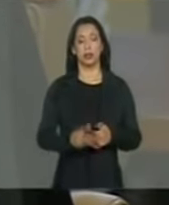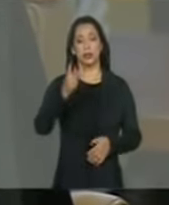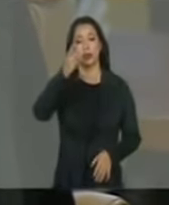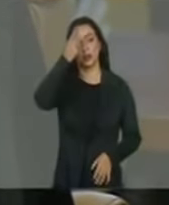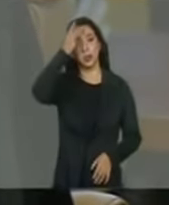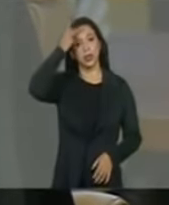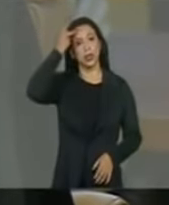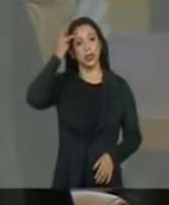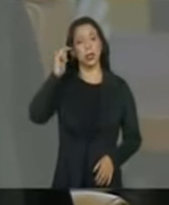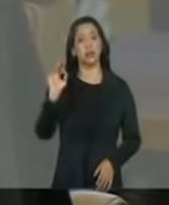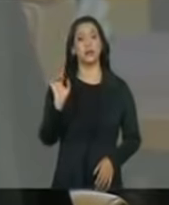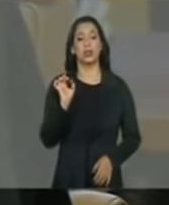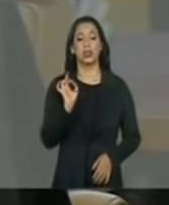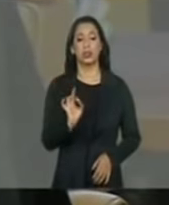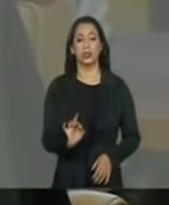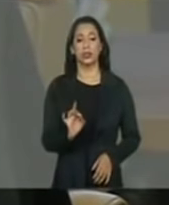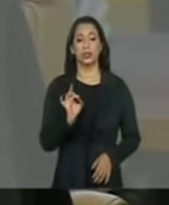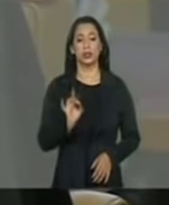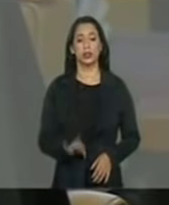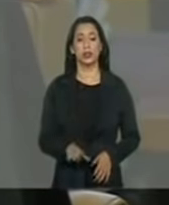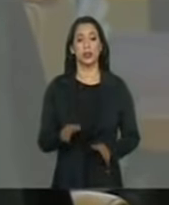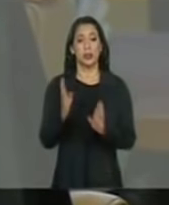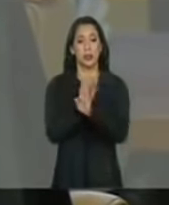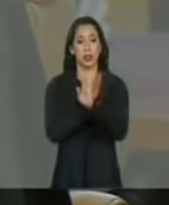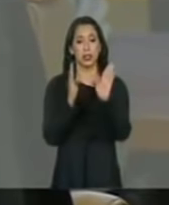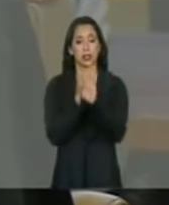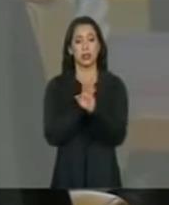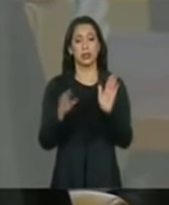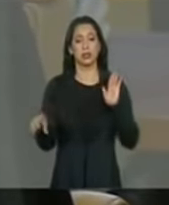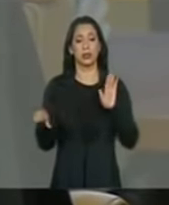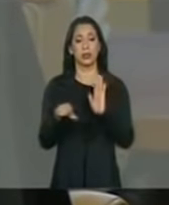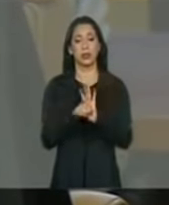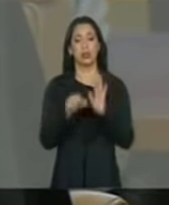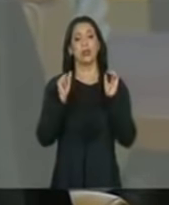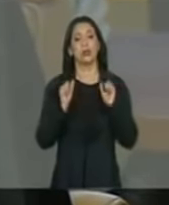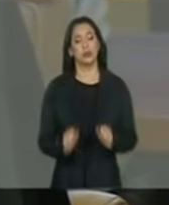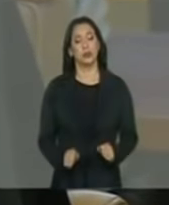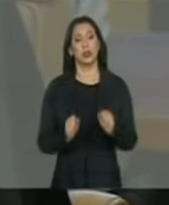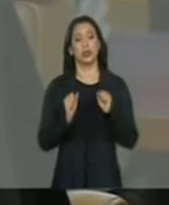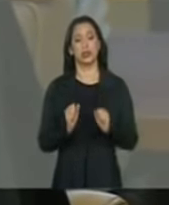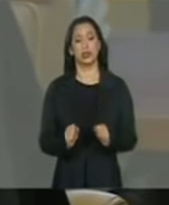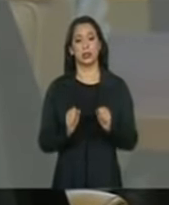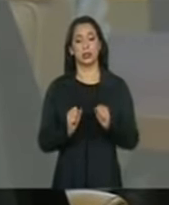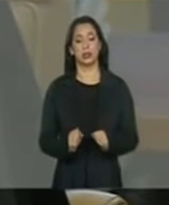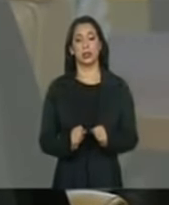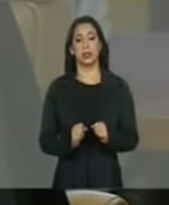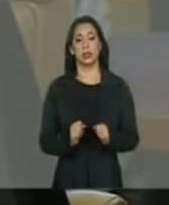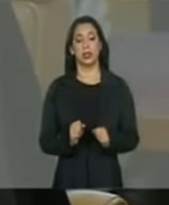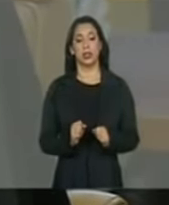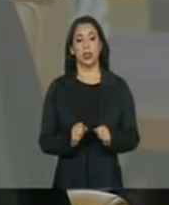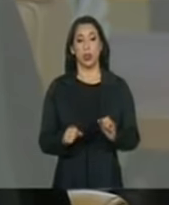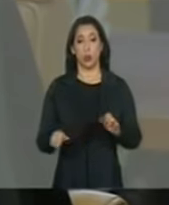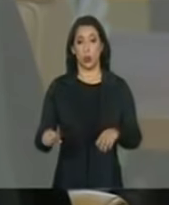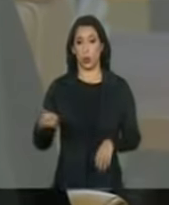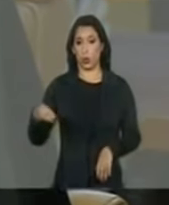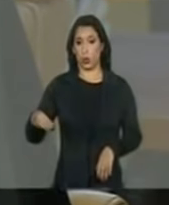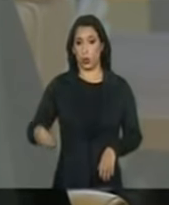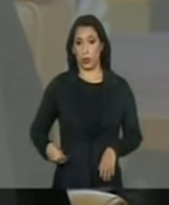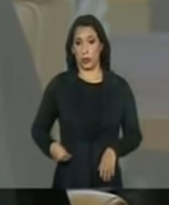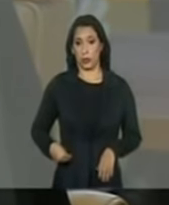sob persecução criminal pode ser legitimamente considerada culpada